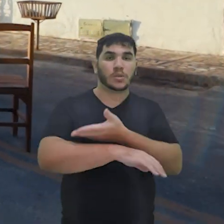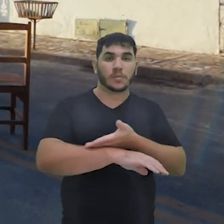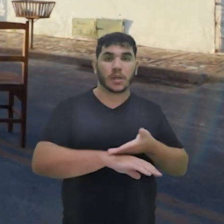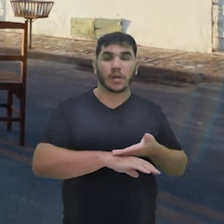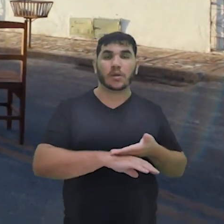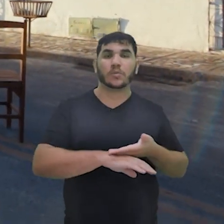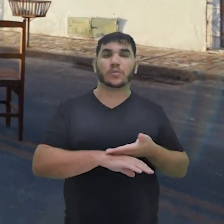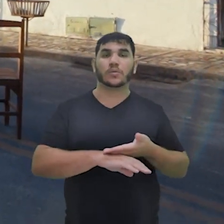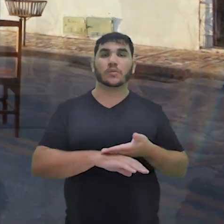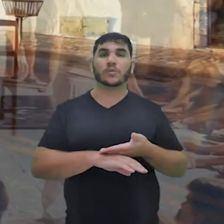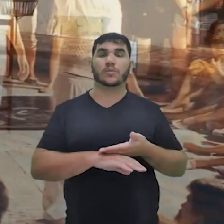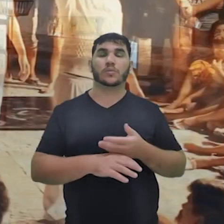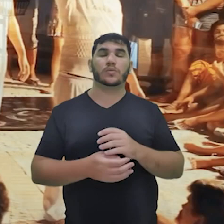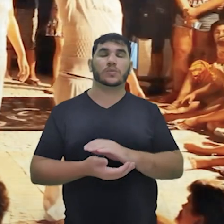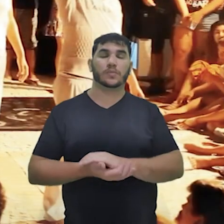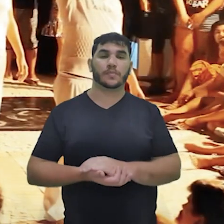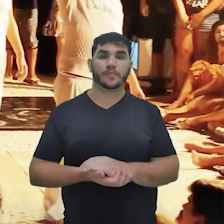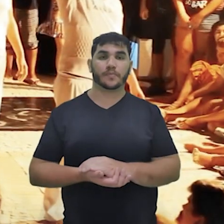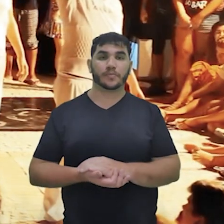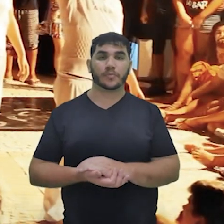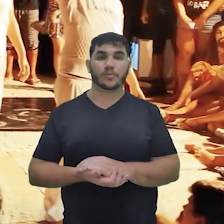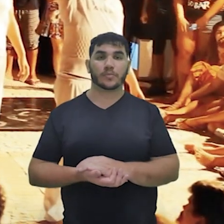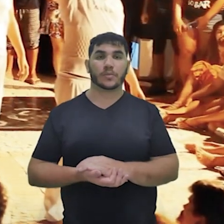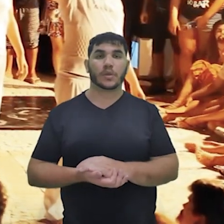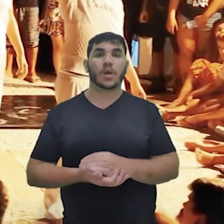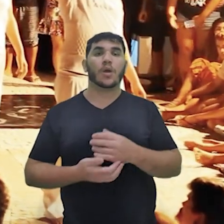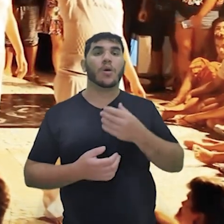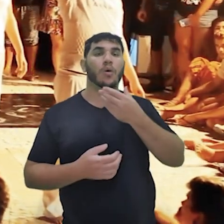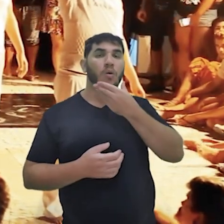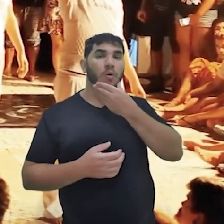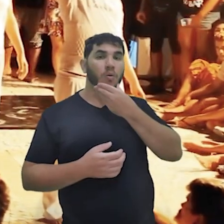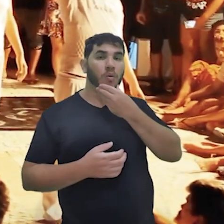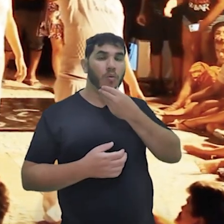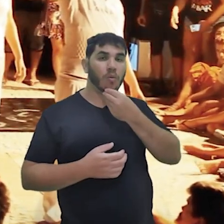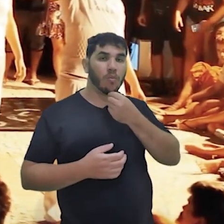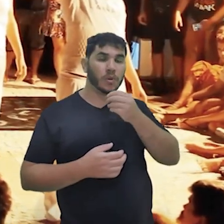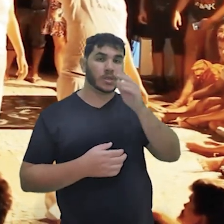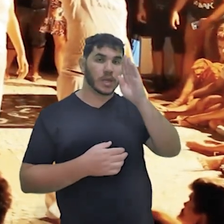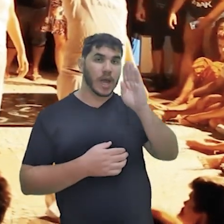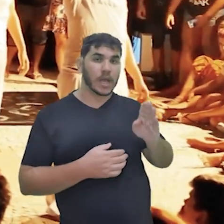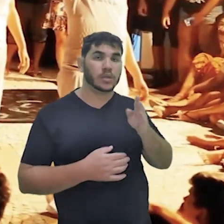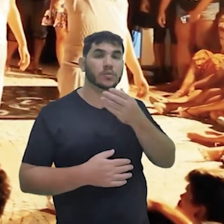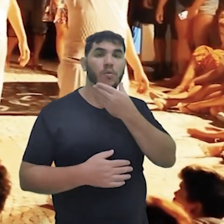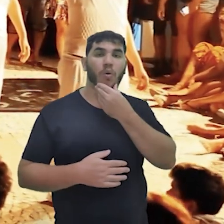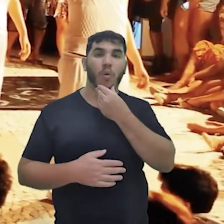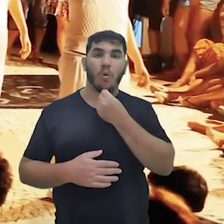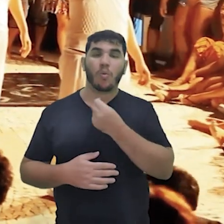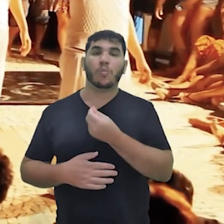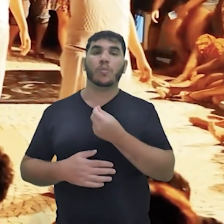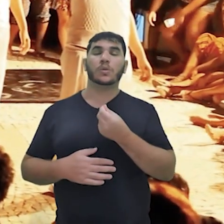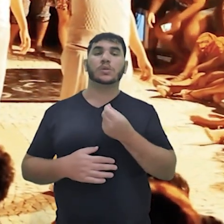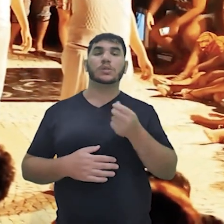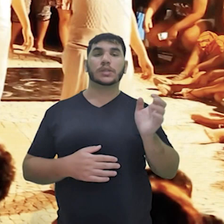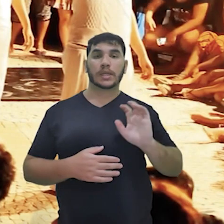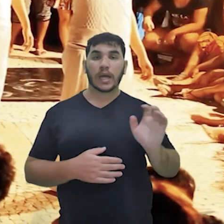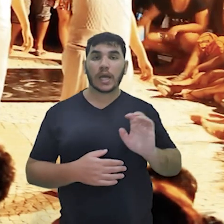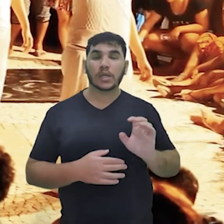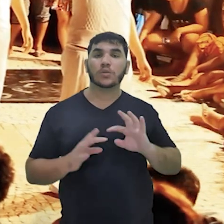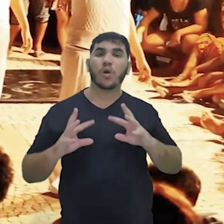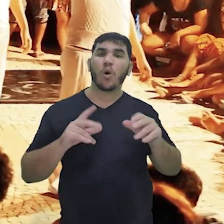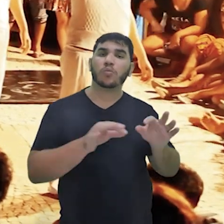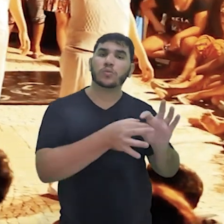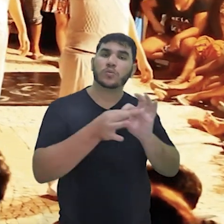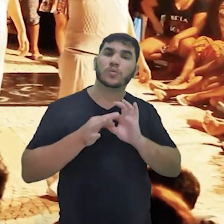brancos, judeus, gentios, héteros, homossexuais. Poderemos todos nós unir nossas mãos